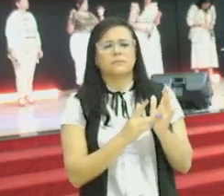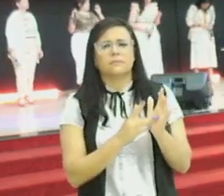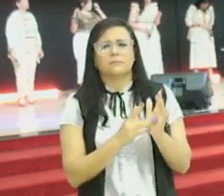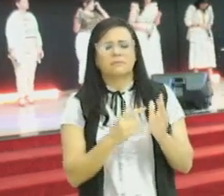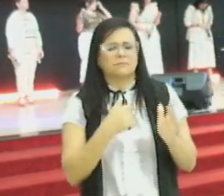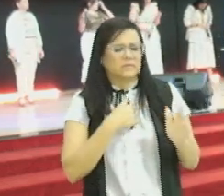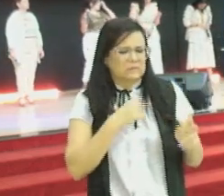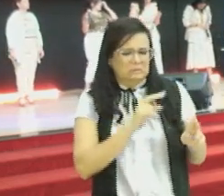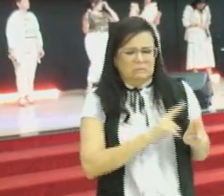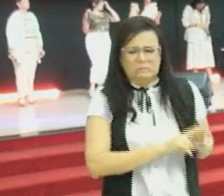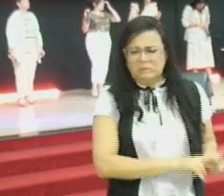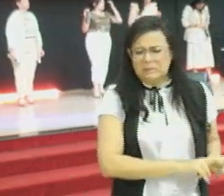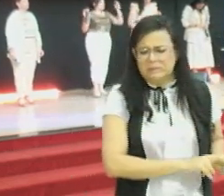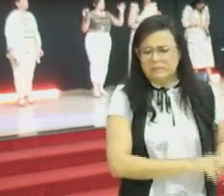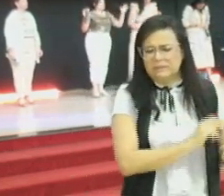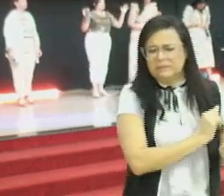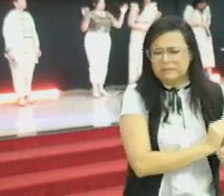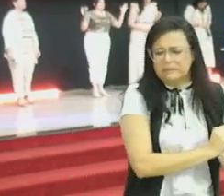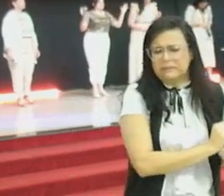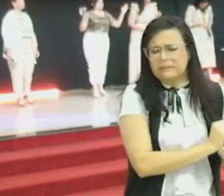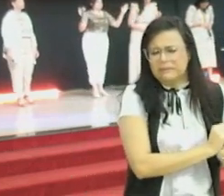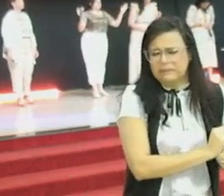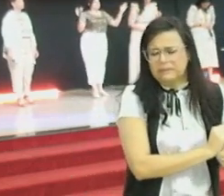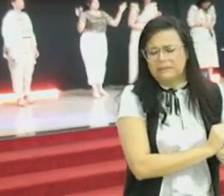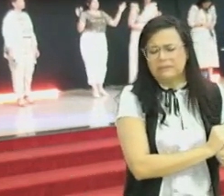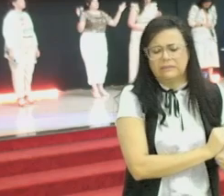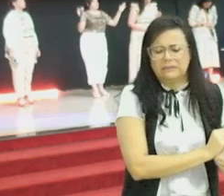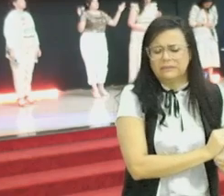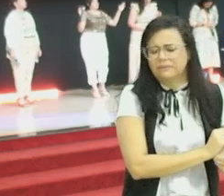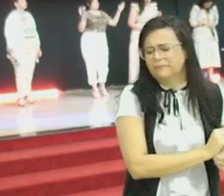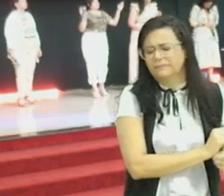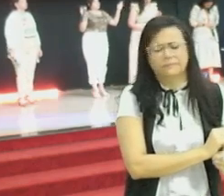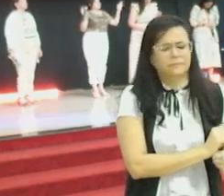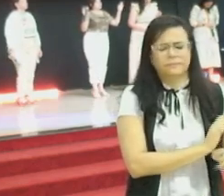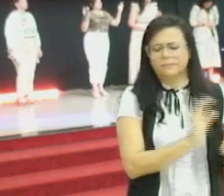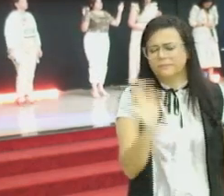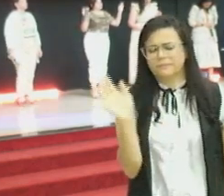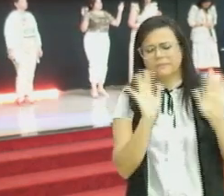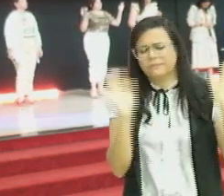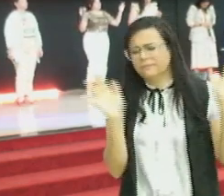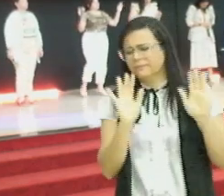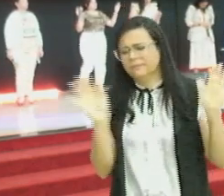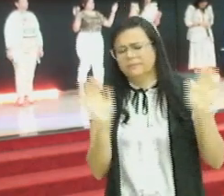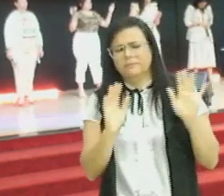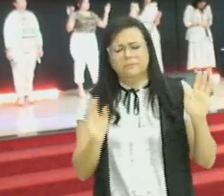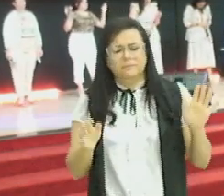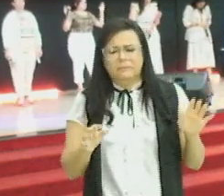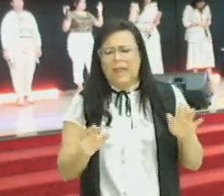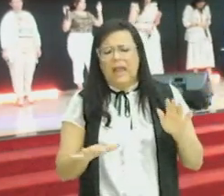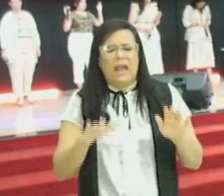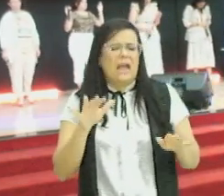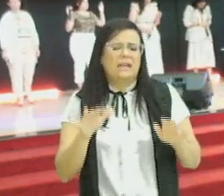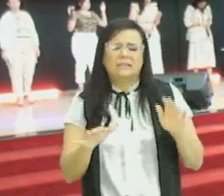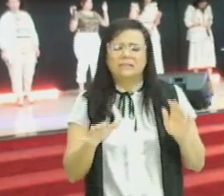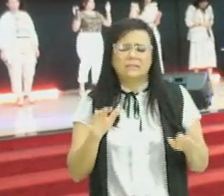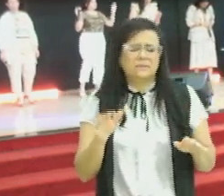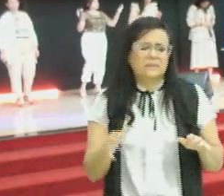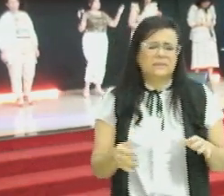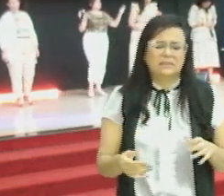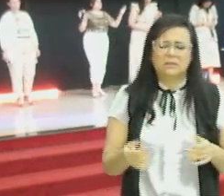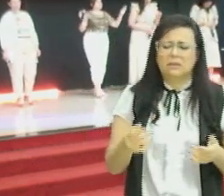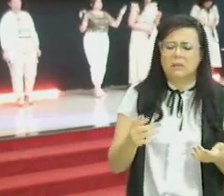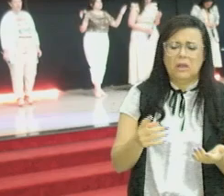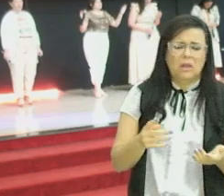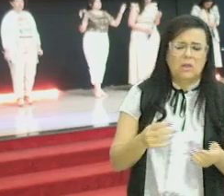nenhum laço com esta pessoa. Não, eu libero agora. Não importa a ferida, não importa o que aconteceu no